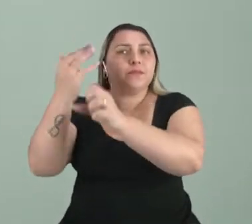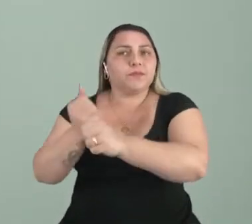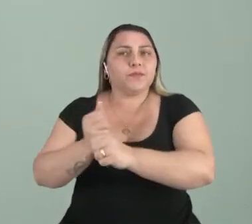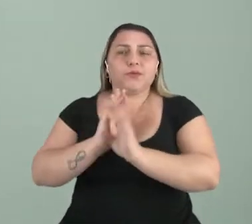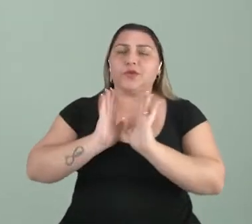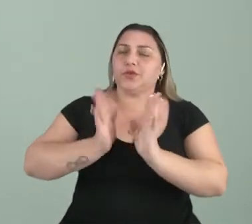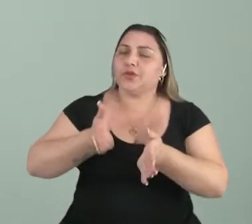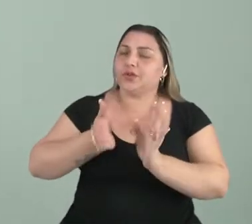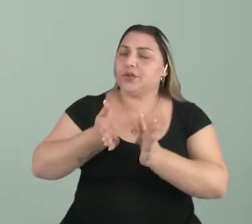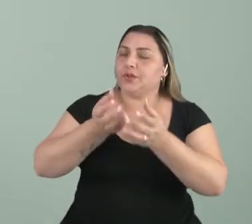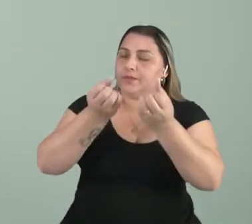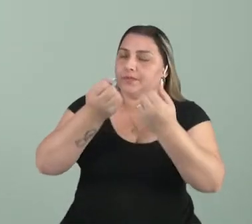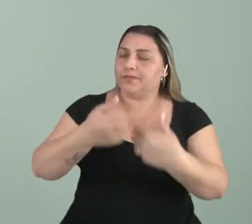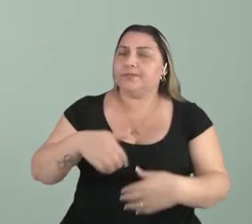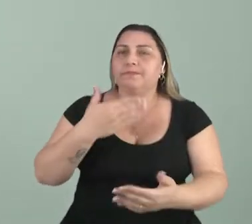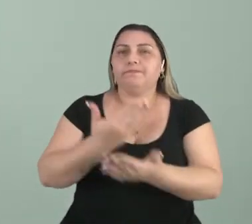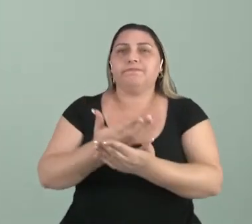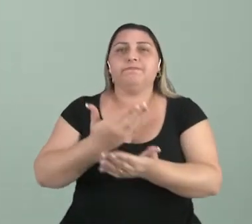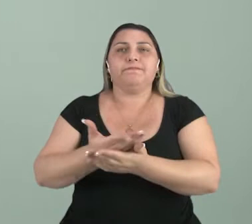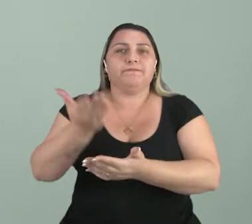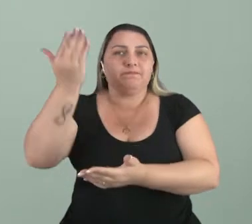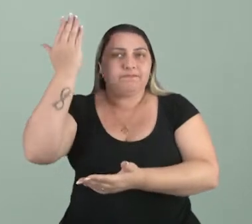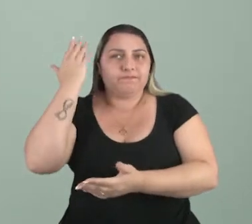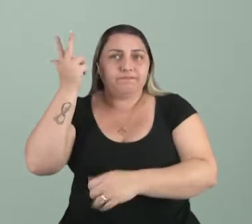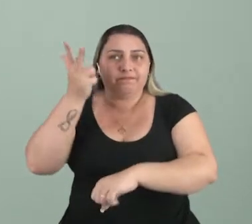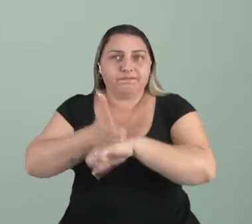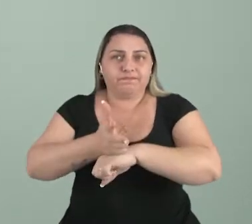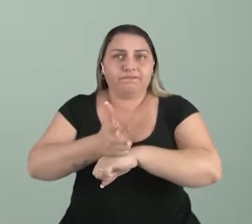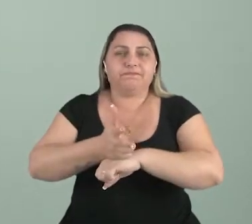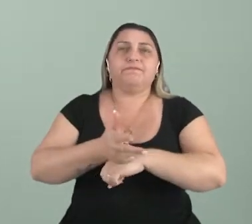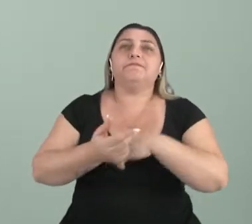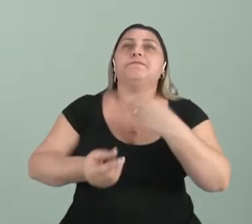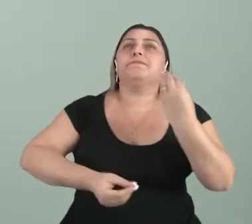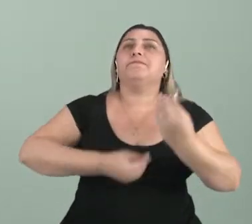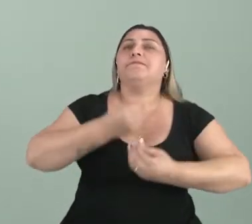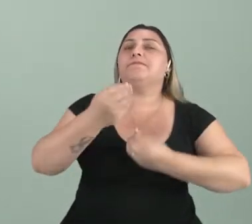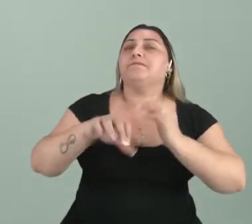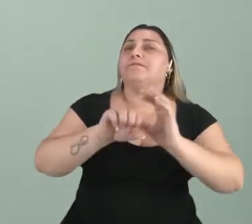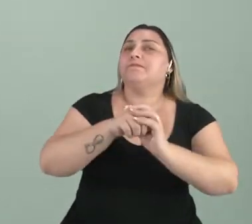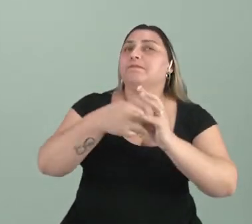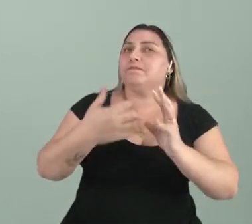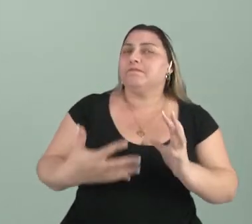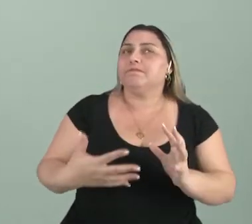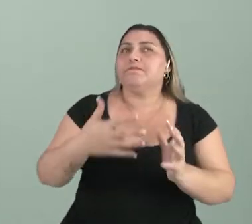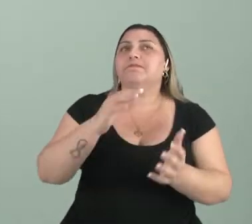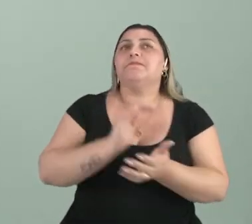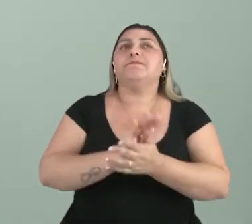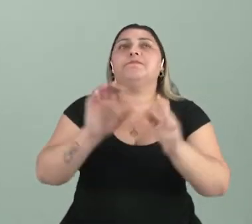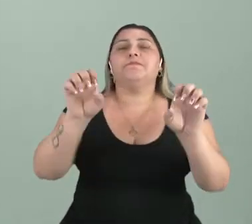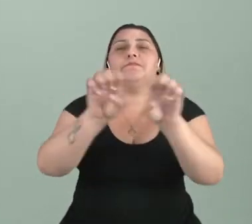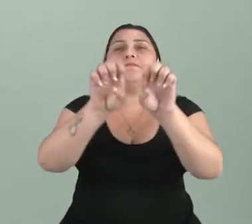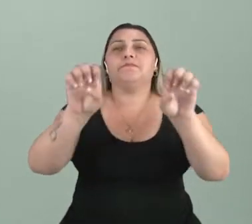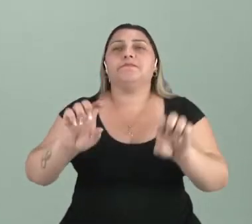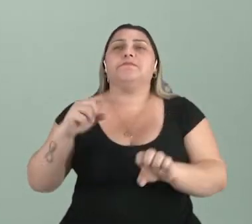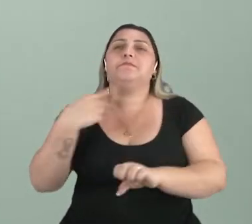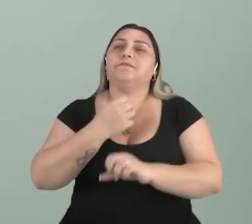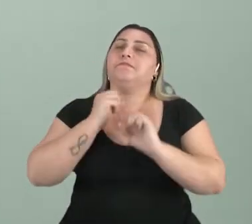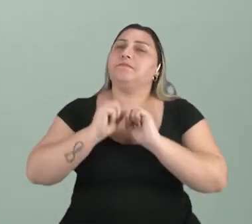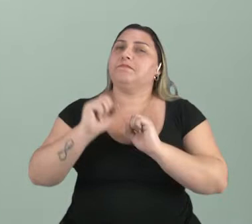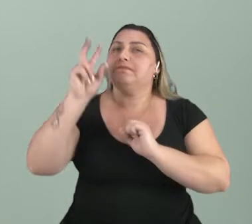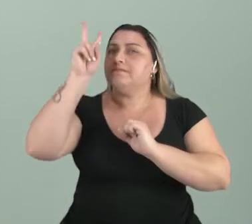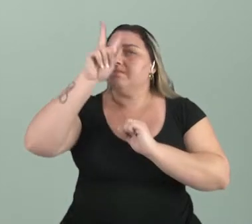pouquinho aquilo que nós já dissemos no último vídeo, né? Sobre as características, sobre a estrutura, para que nós